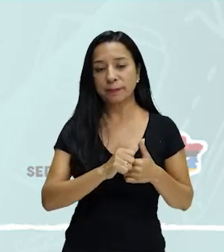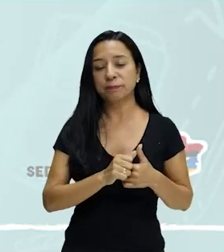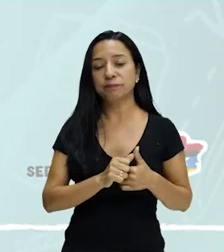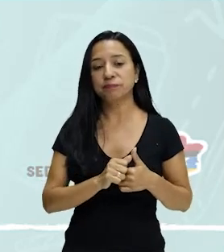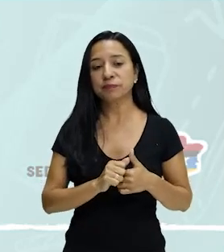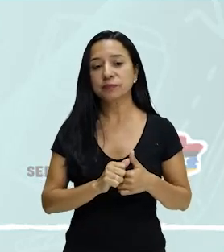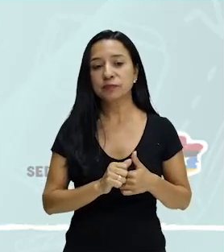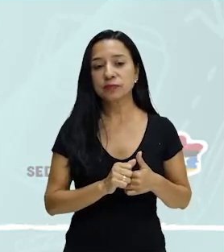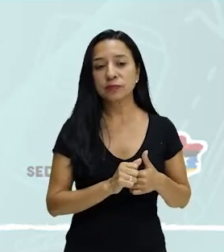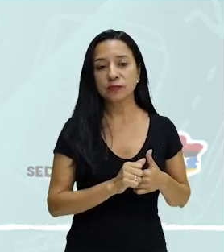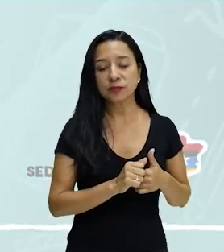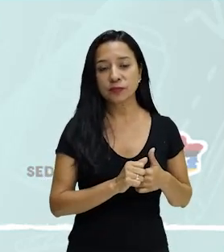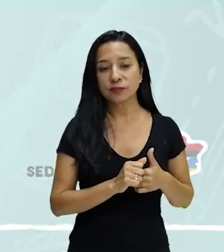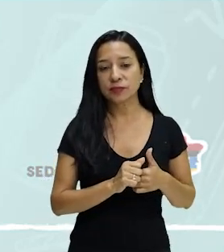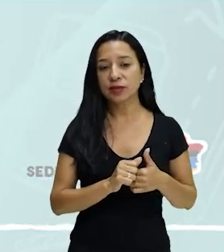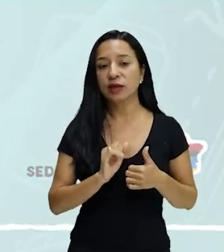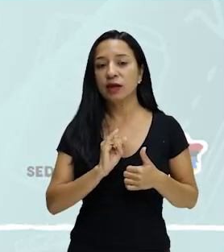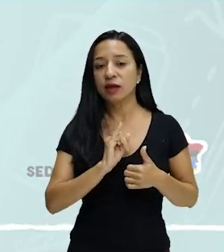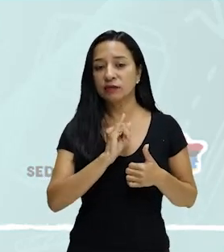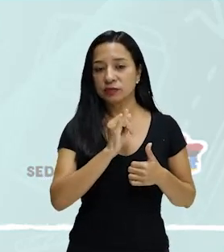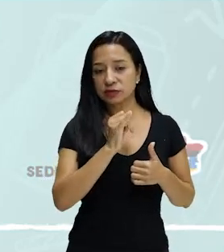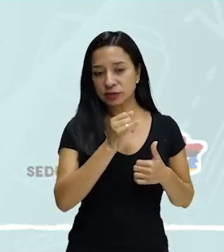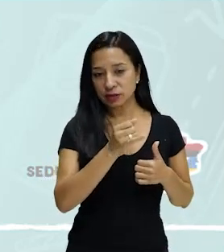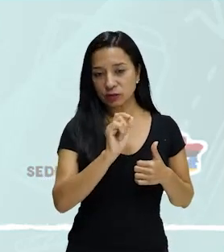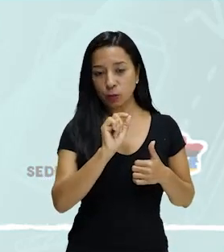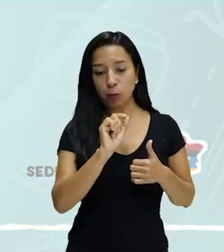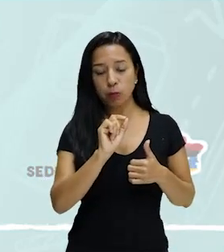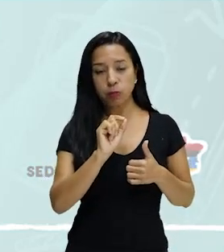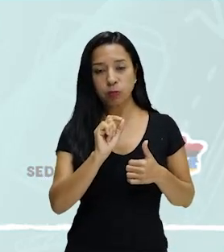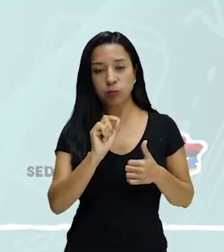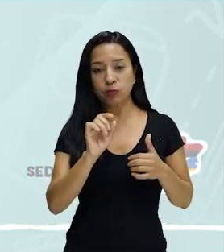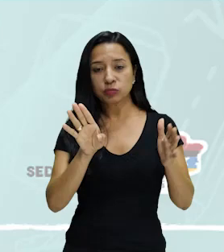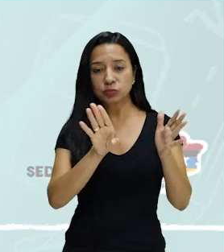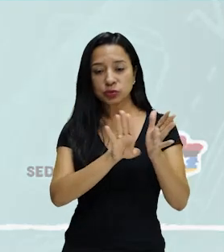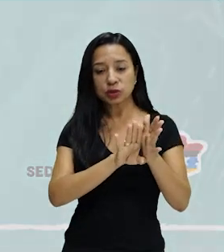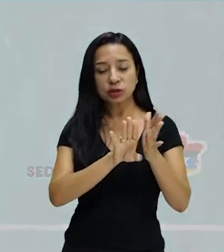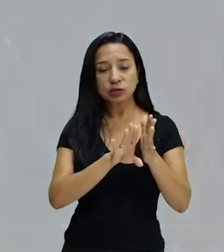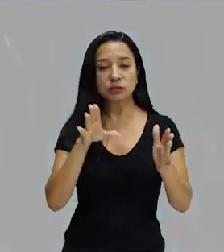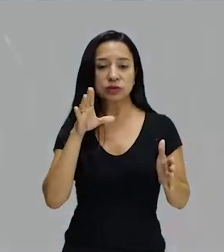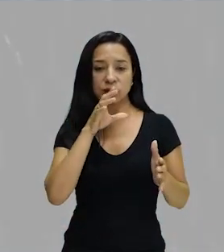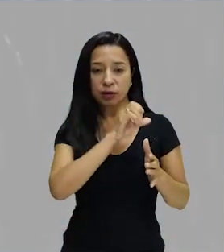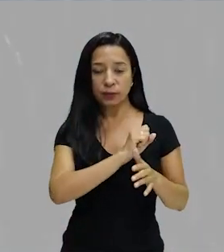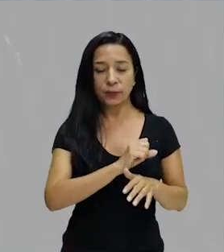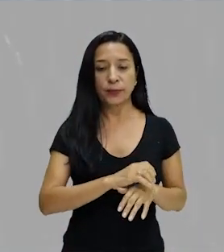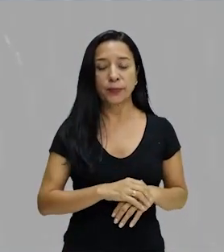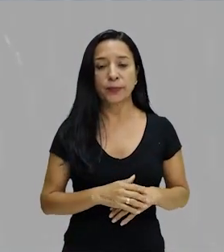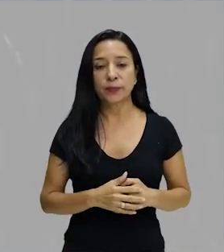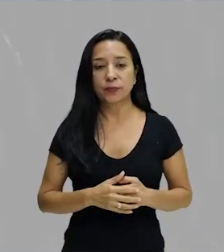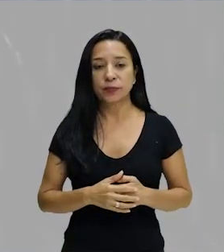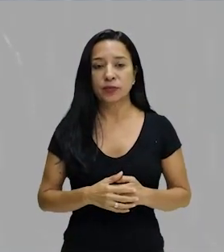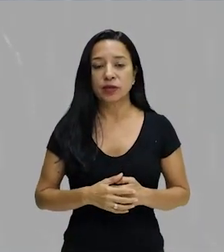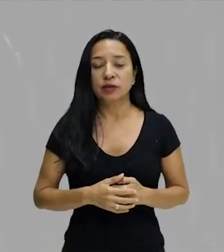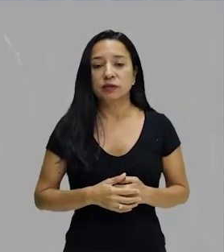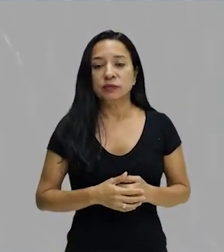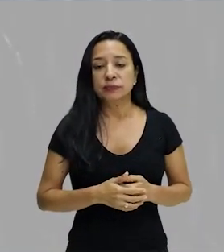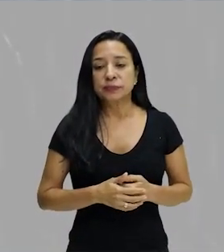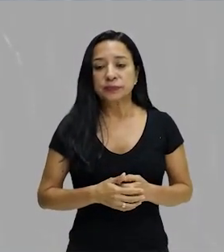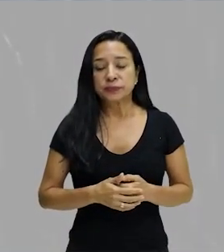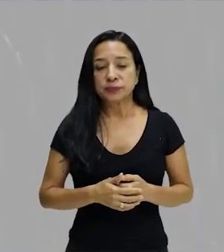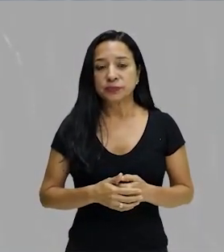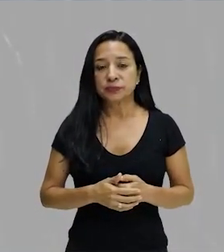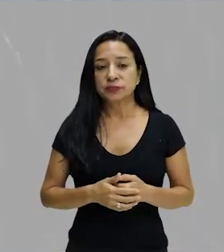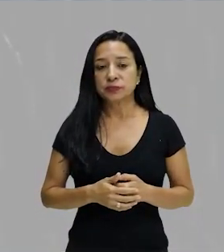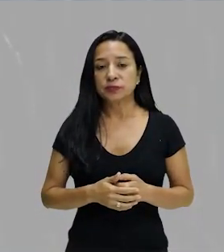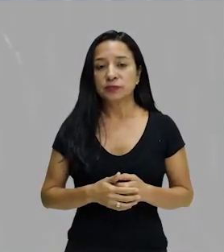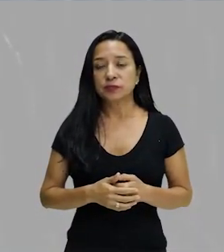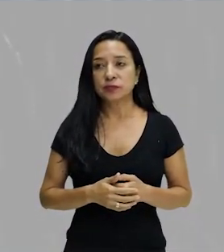que chegaríamos logo. Seria avisaram que chegaríamos logo, tá? Então, a